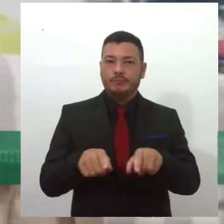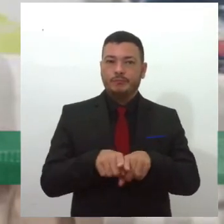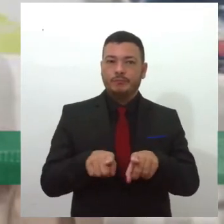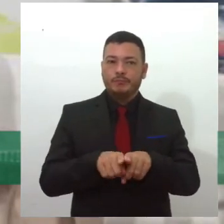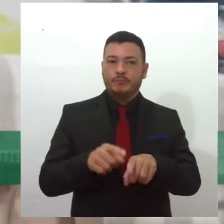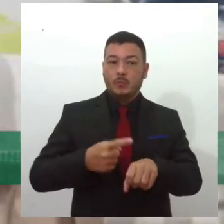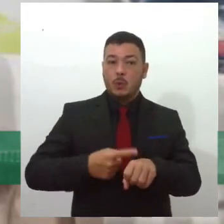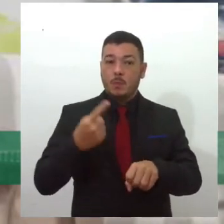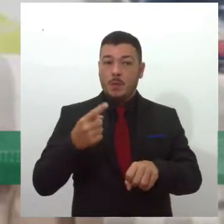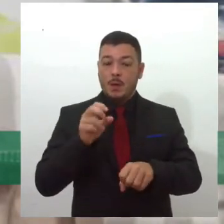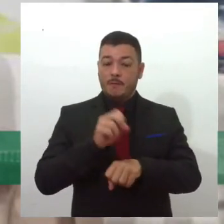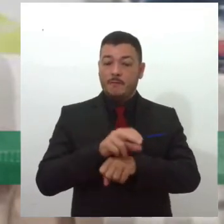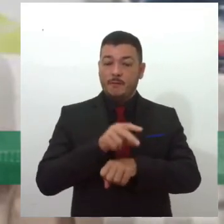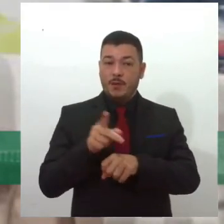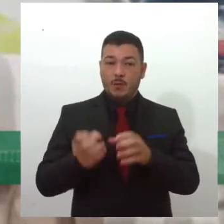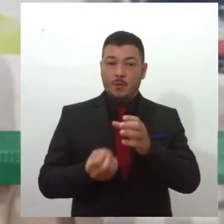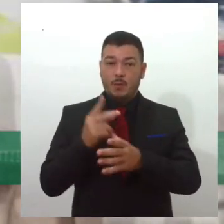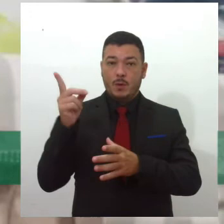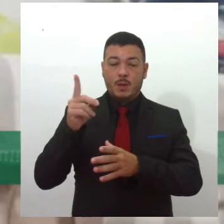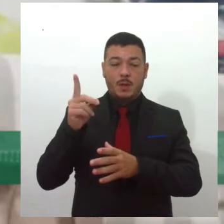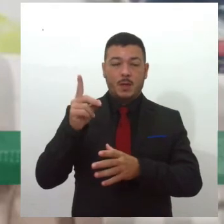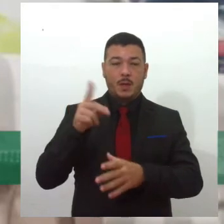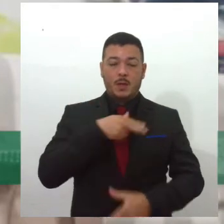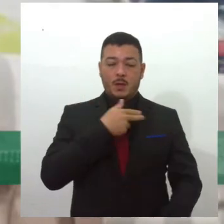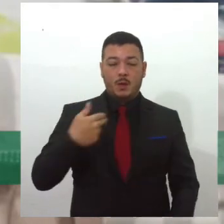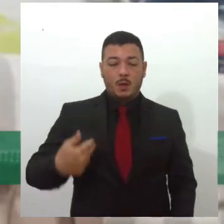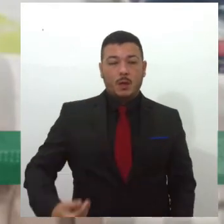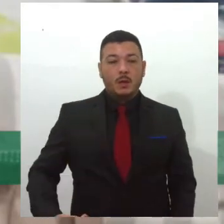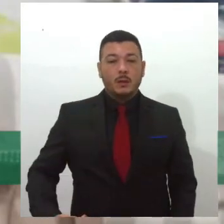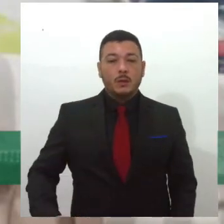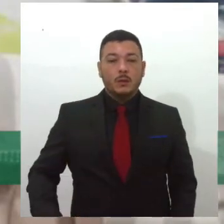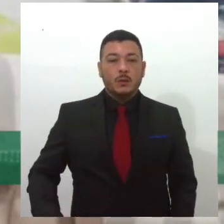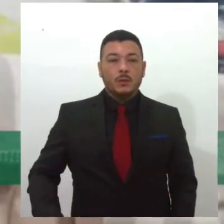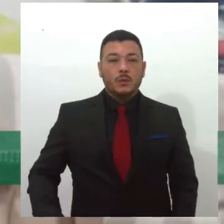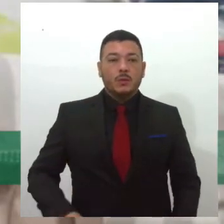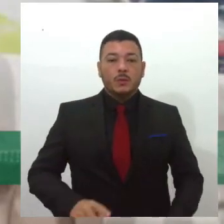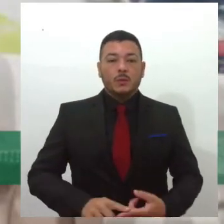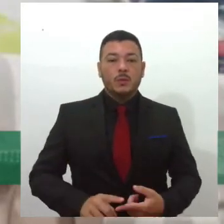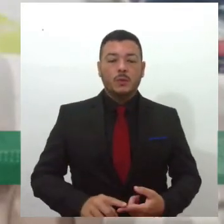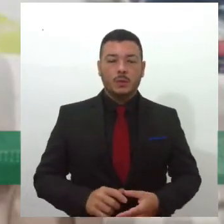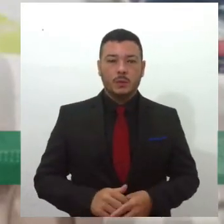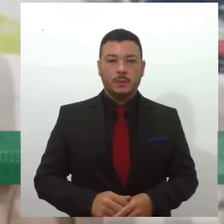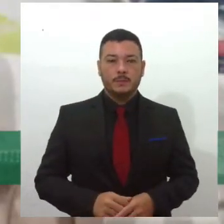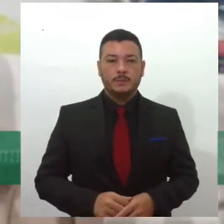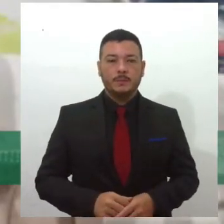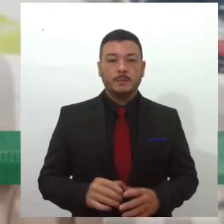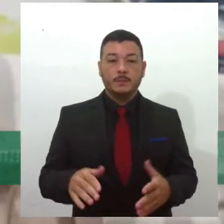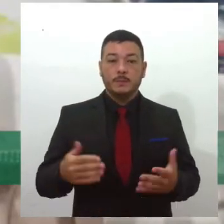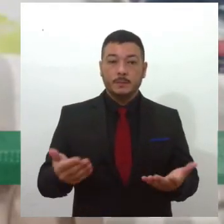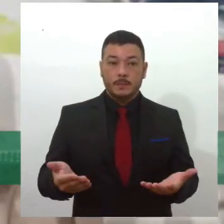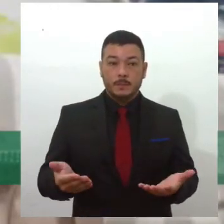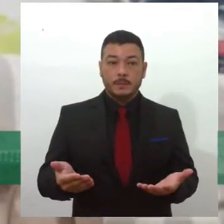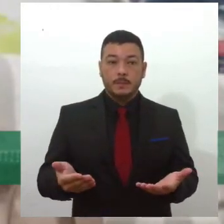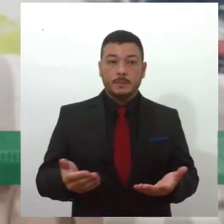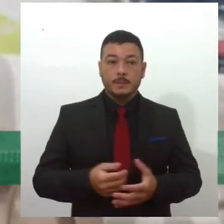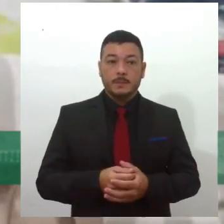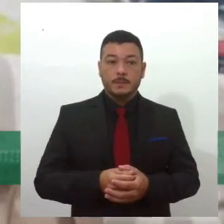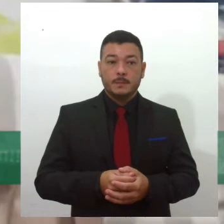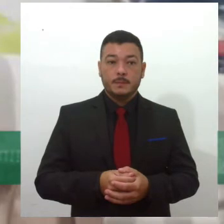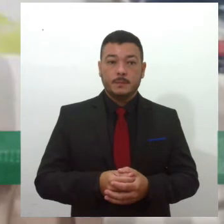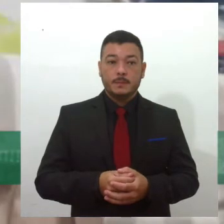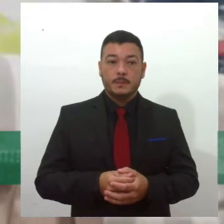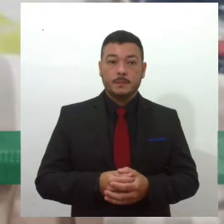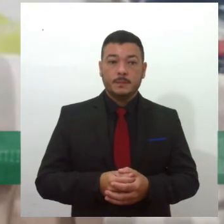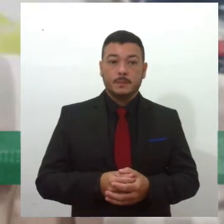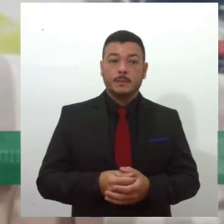primeiro vírus que surgiu lá na China em dezembro de 2019. Então, a questão da